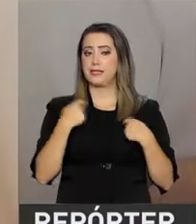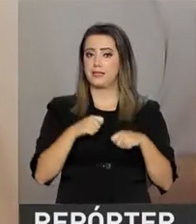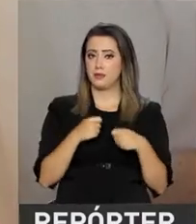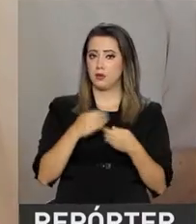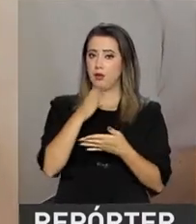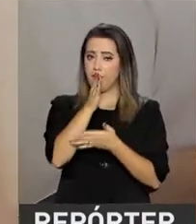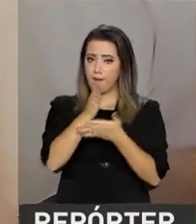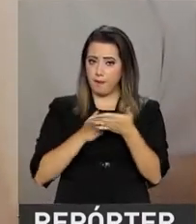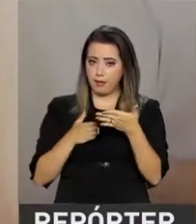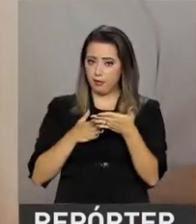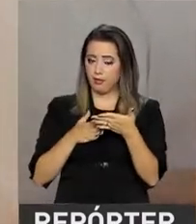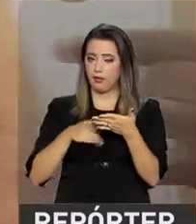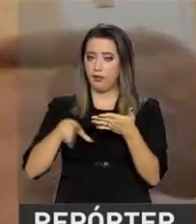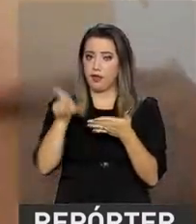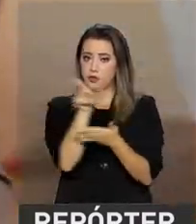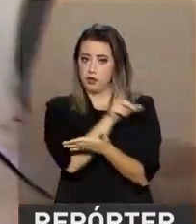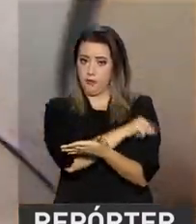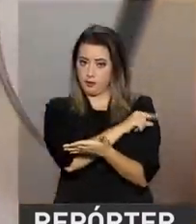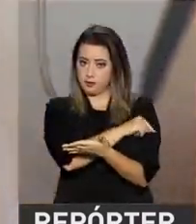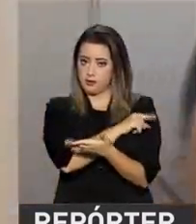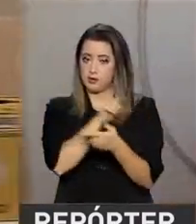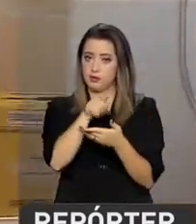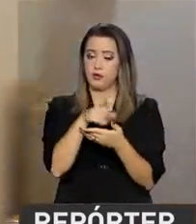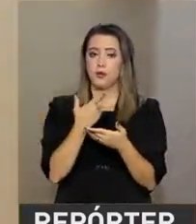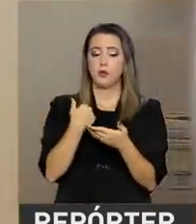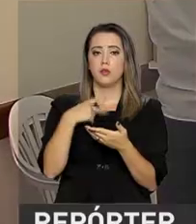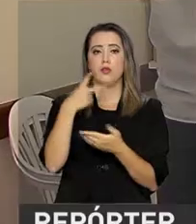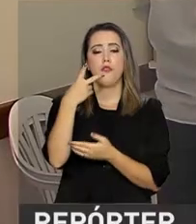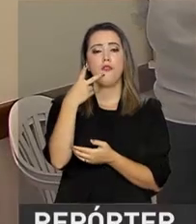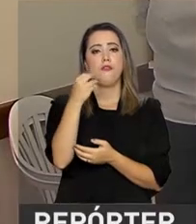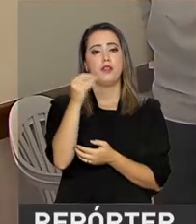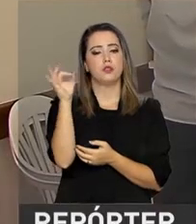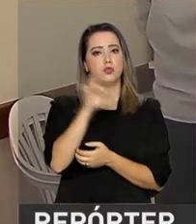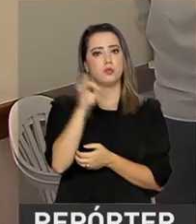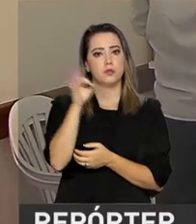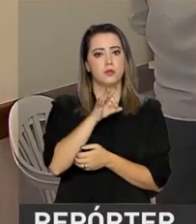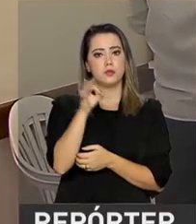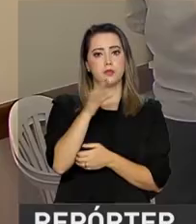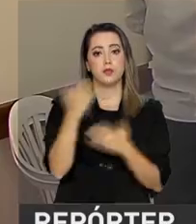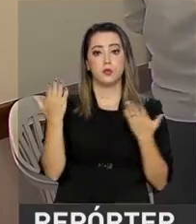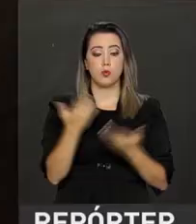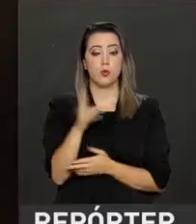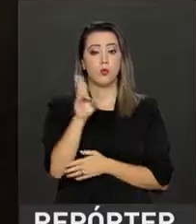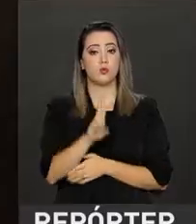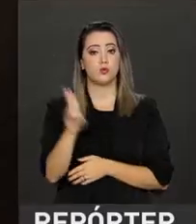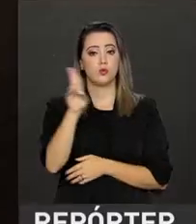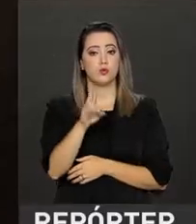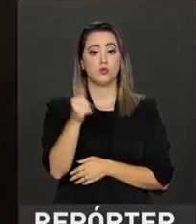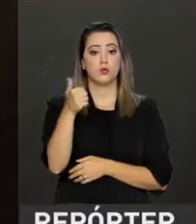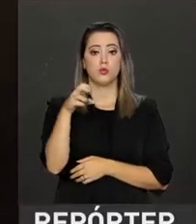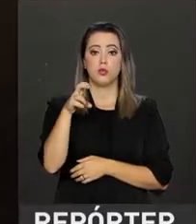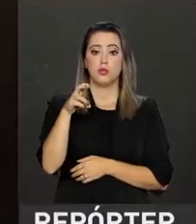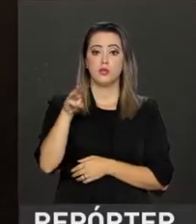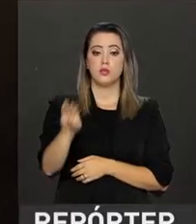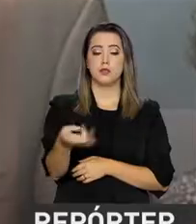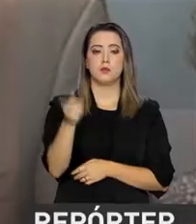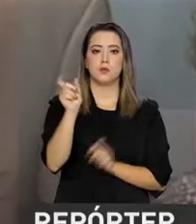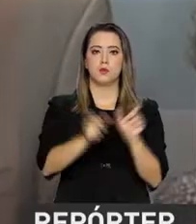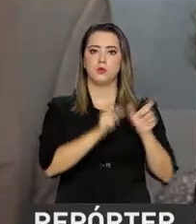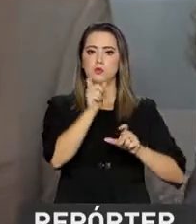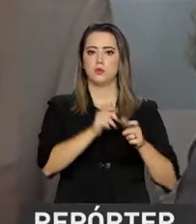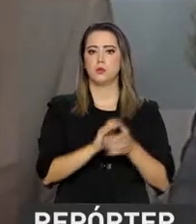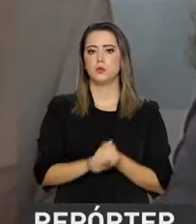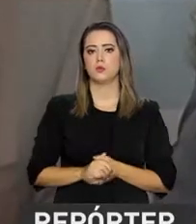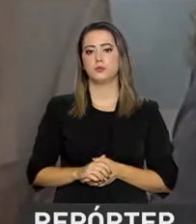as doses da vacina, ou seja, vai aplicar 20% da dose padrão em 15 milhões de pessoas. É